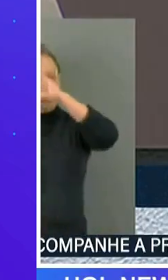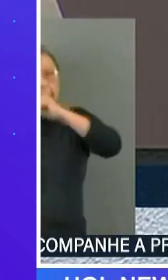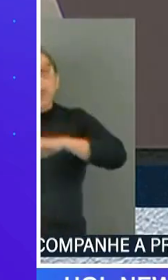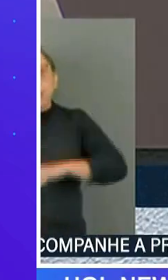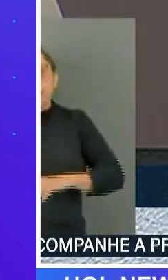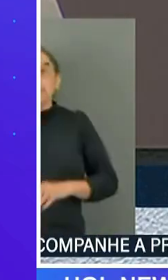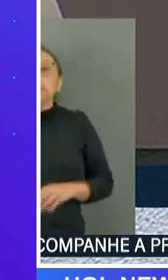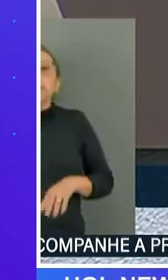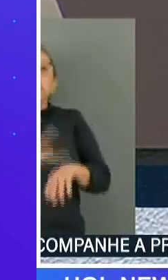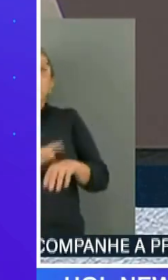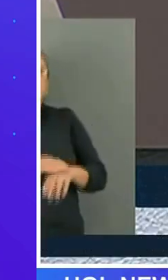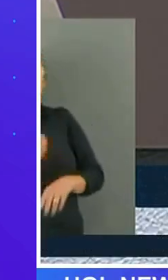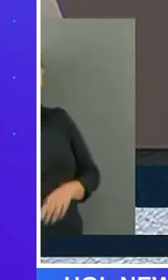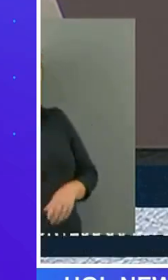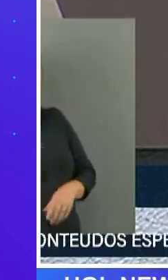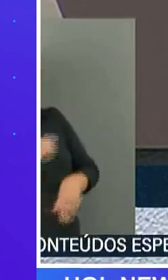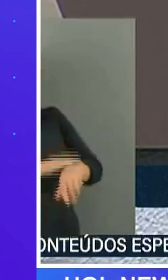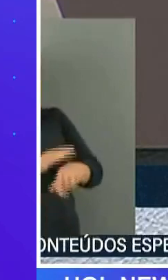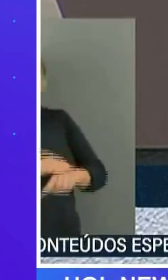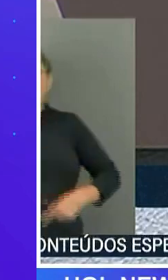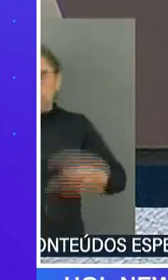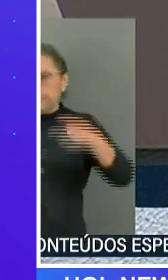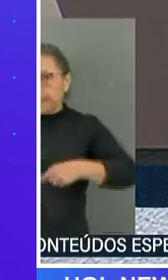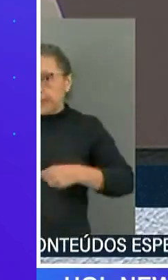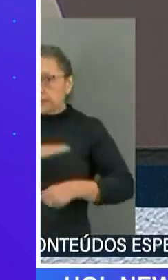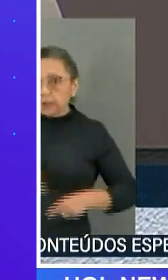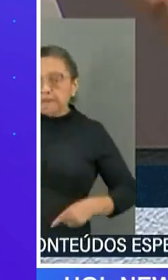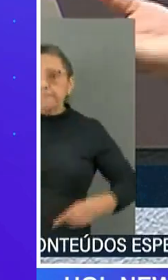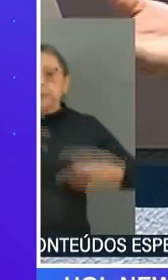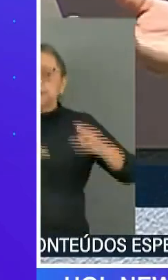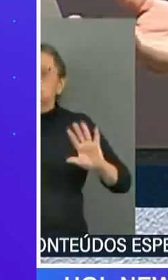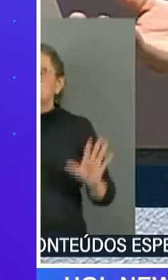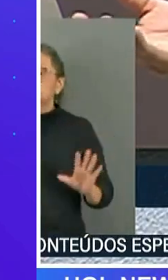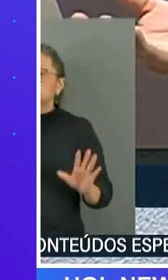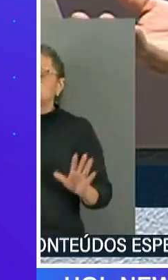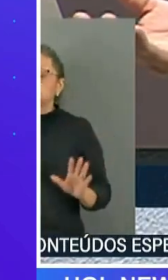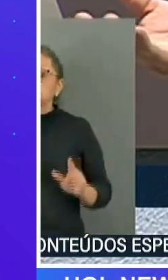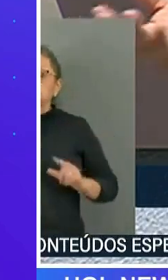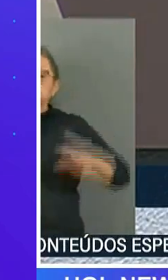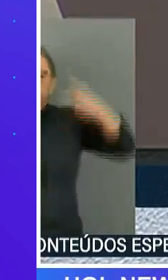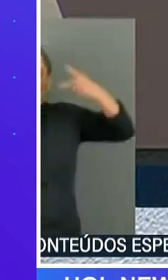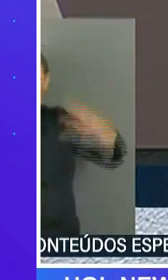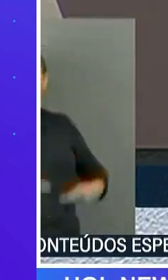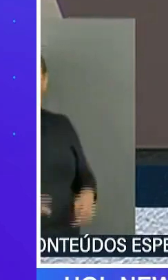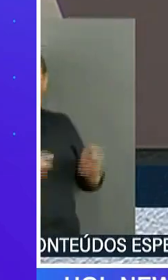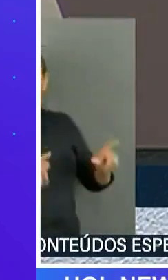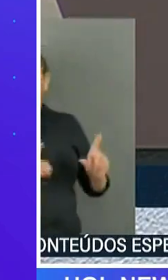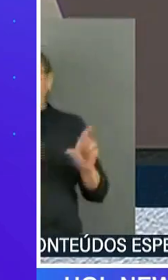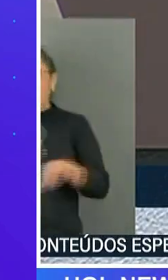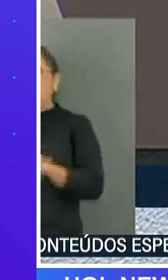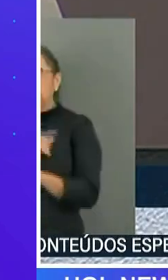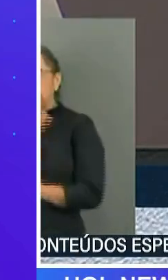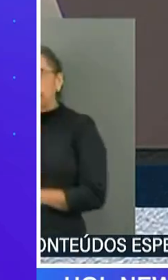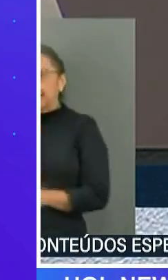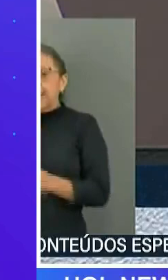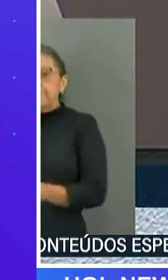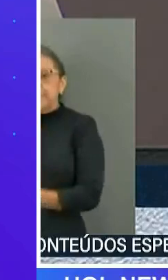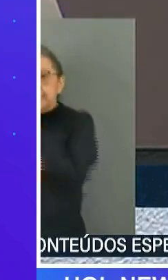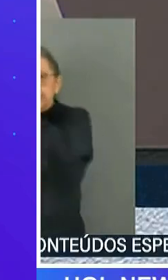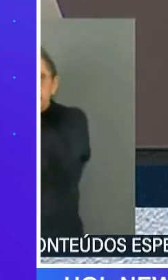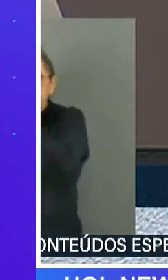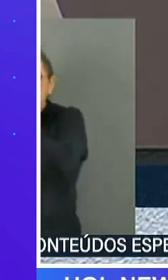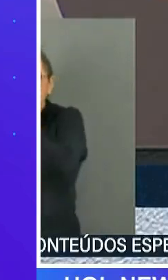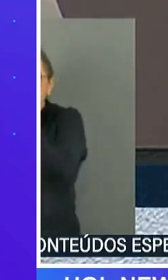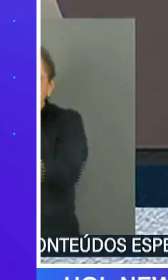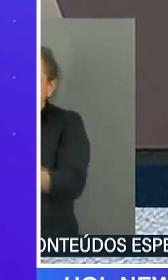ele tira de político veste a toga e vira uma nova pessoa se isso pode acontecer ou não com alguém